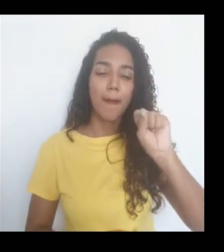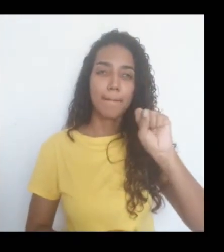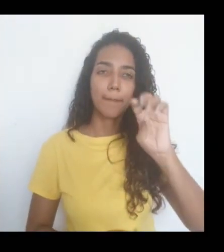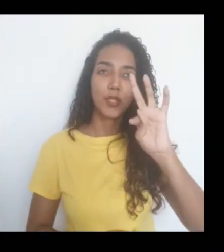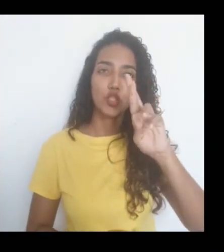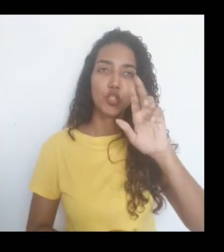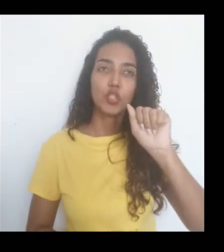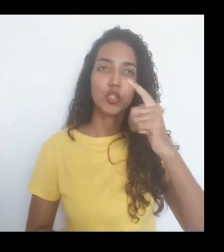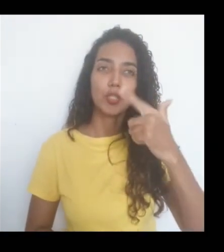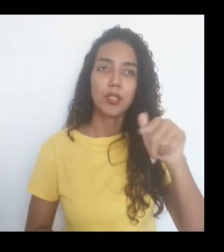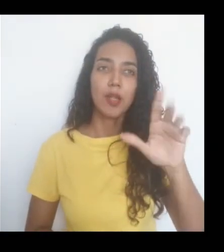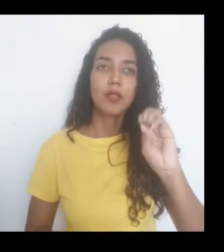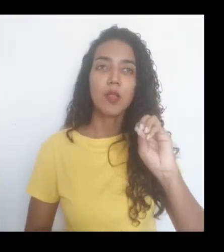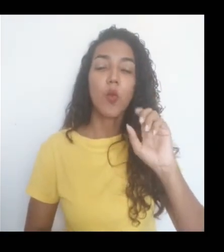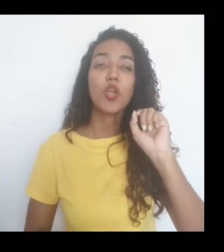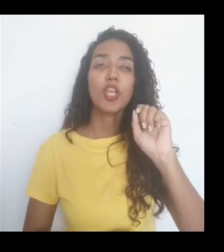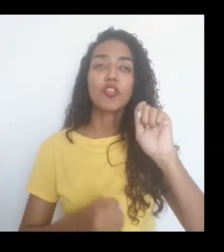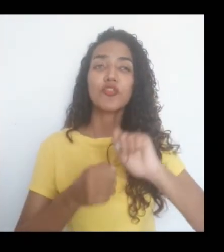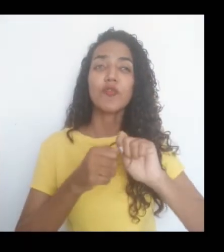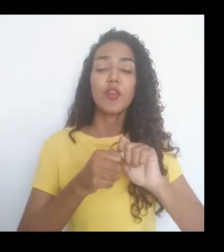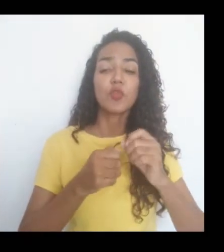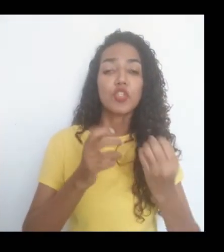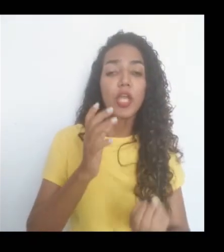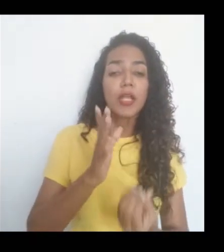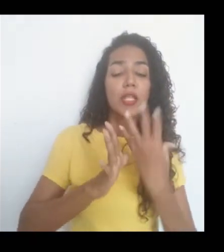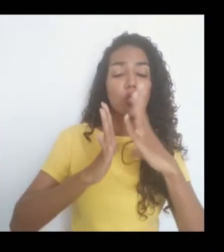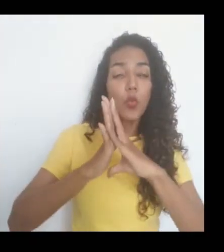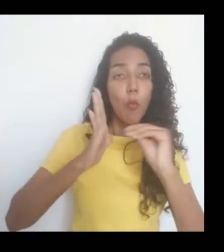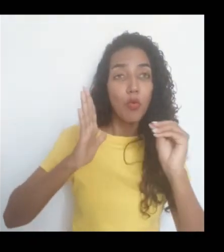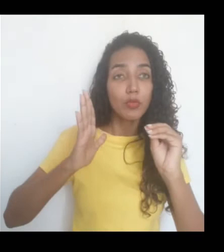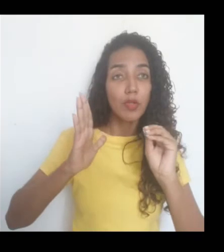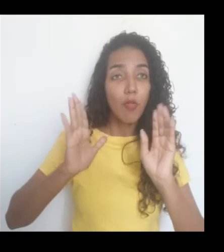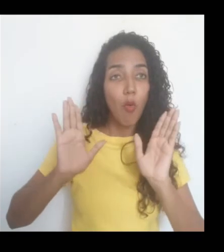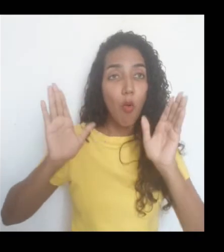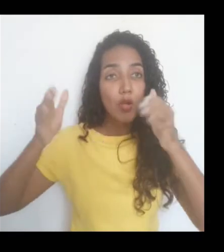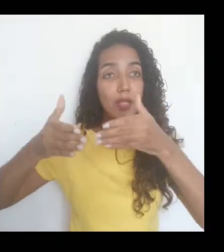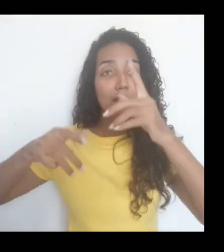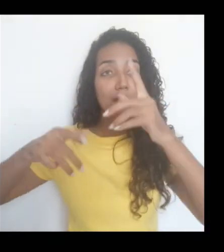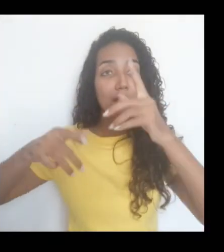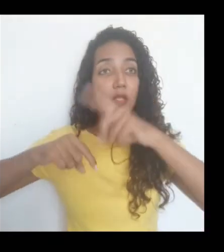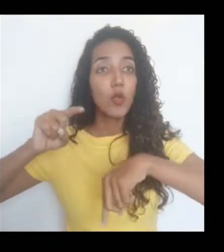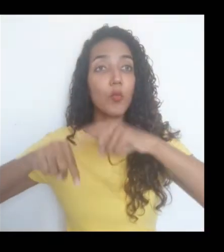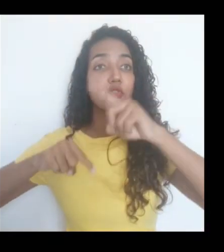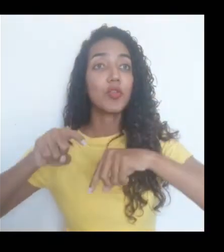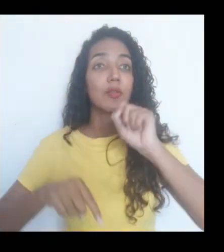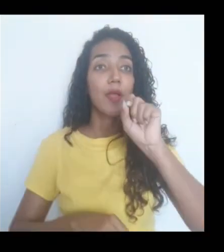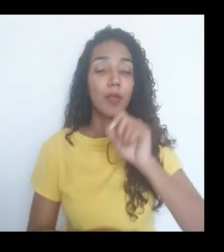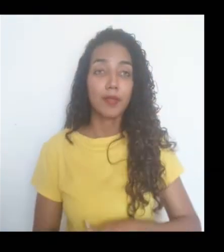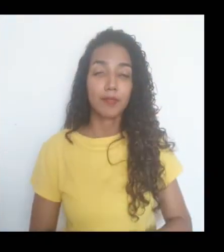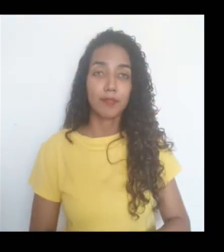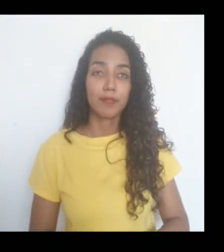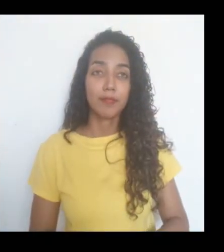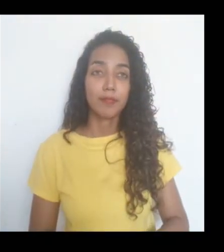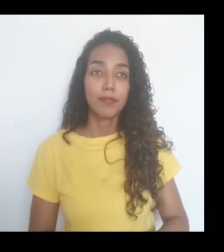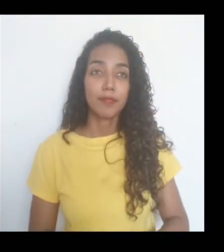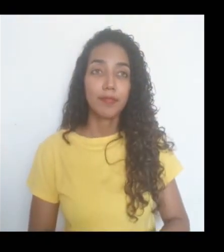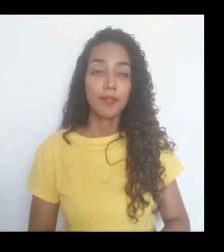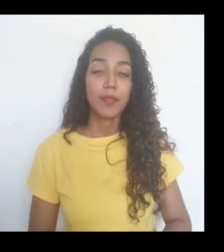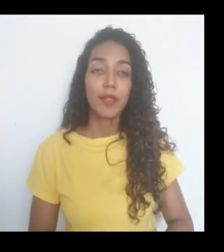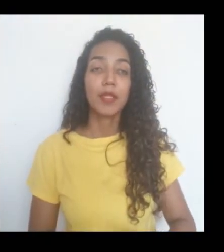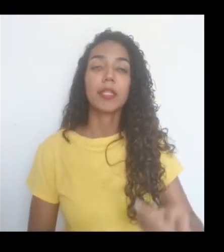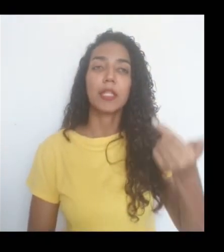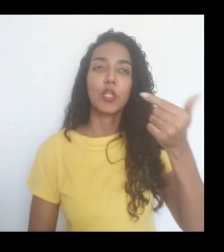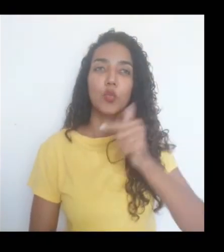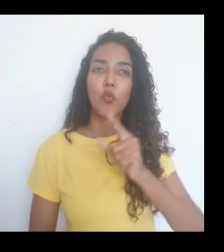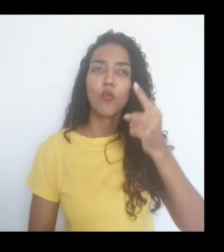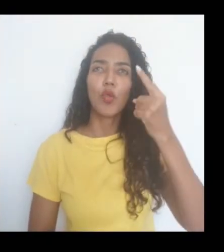objetos é passar por um processo de abstração. De novo, eu estou mapeando os conceitos do mundo real em